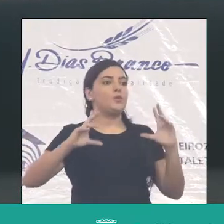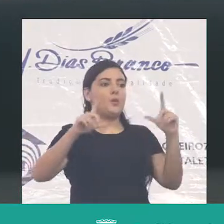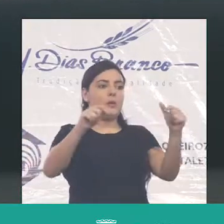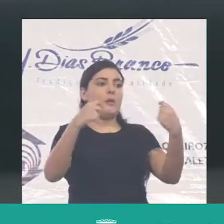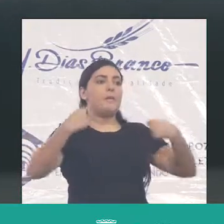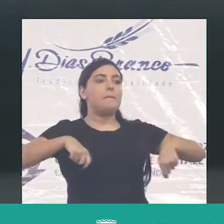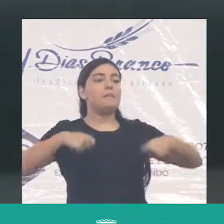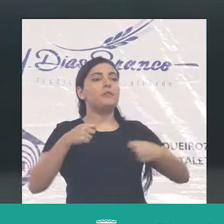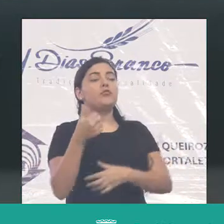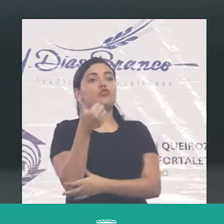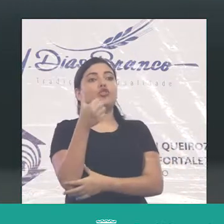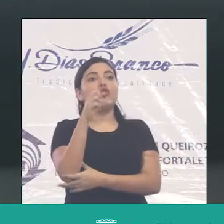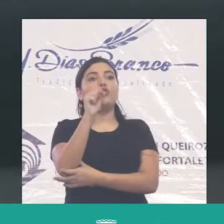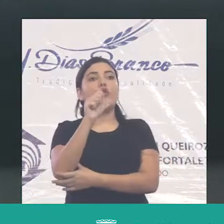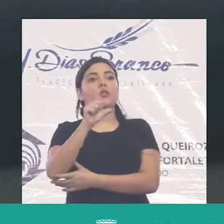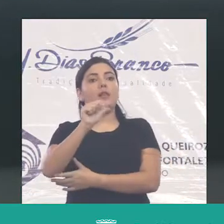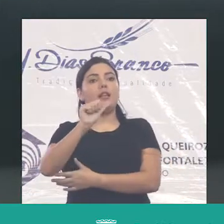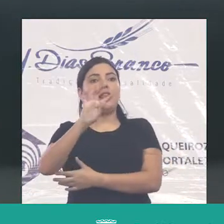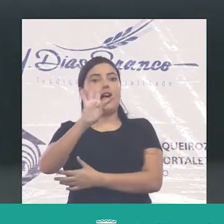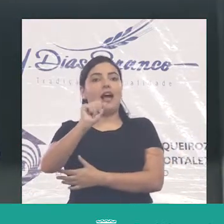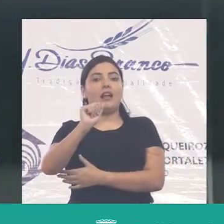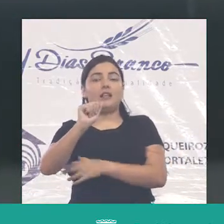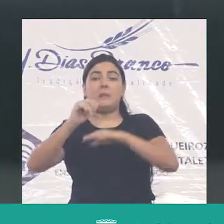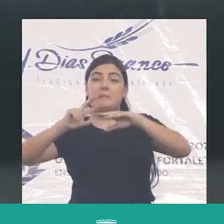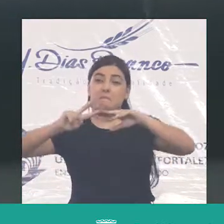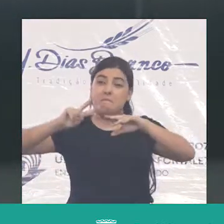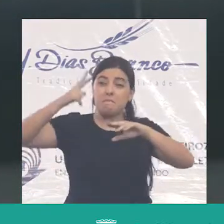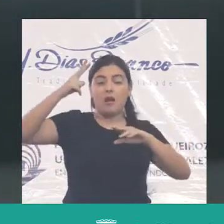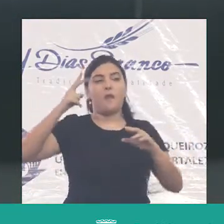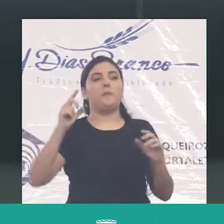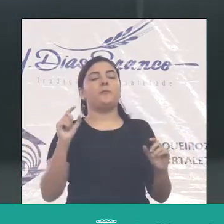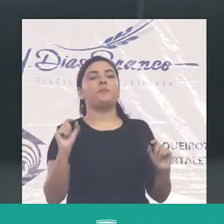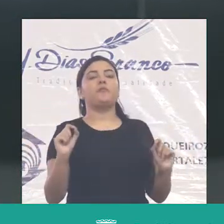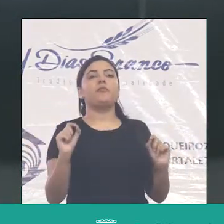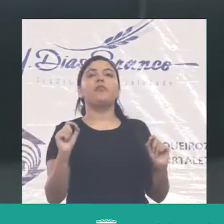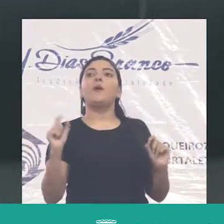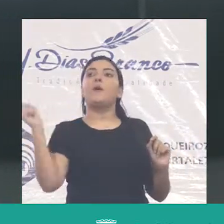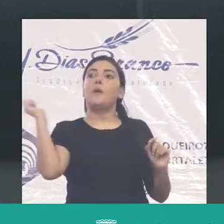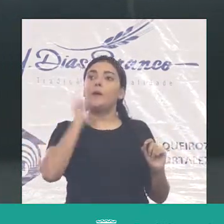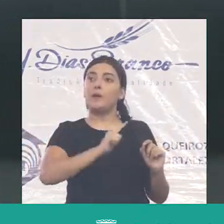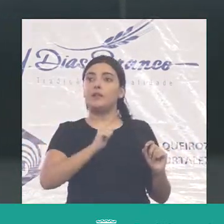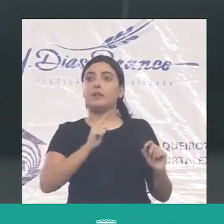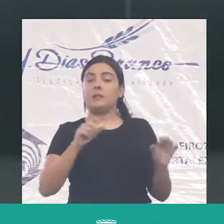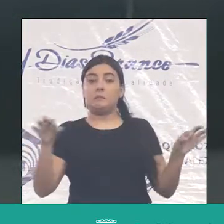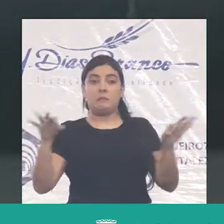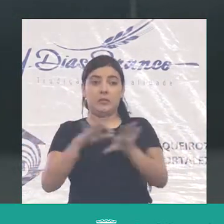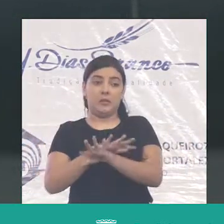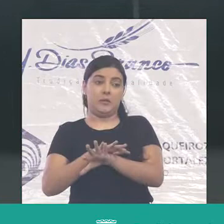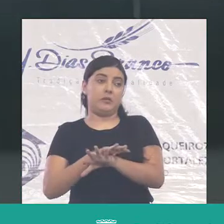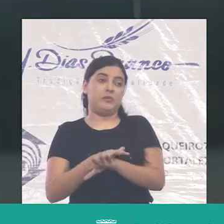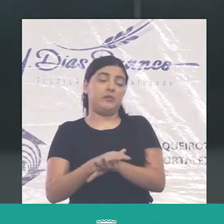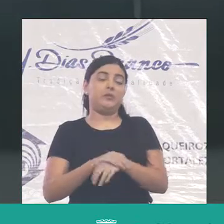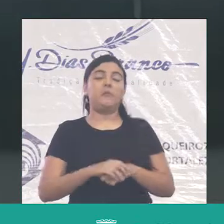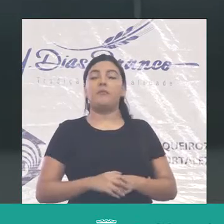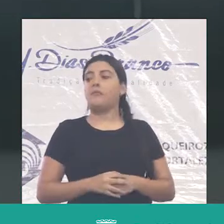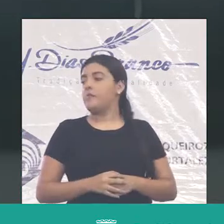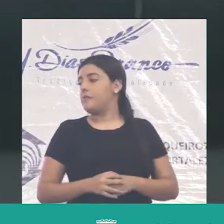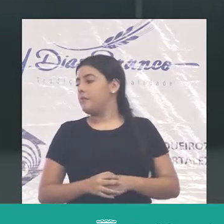Então eu tive que comprar 18 latas, tive que comprar um pouquinho a mais de latas para poder terminar, porque o número não deu